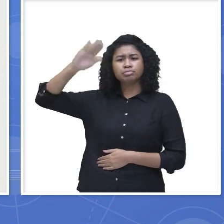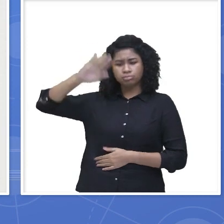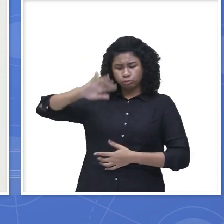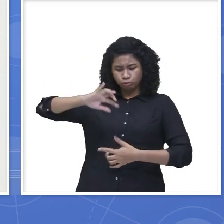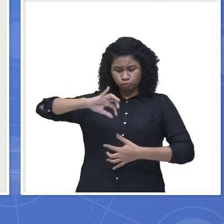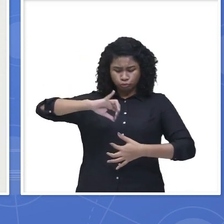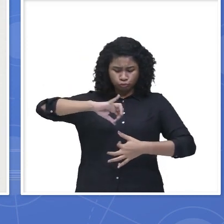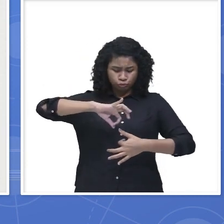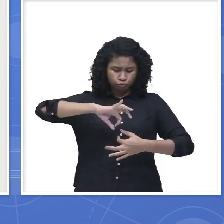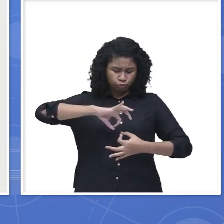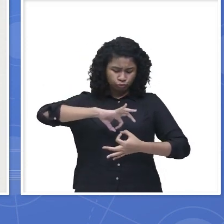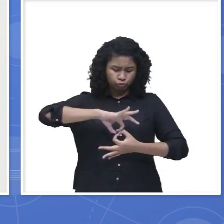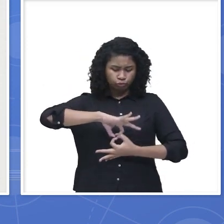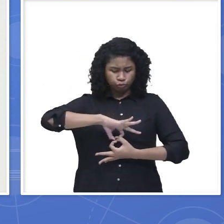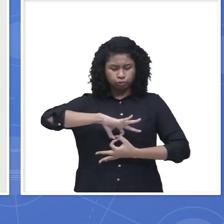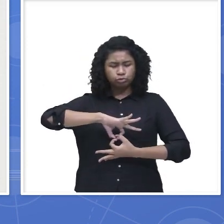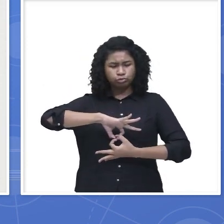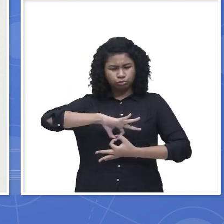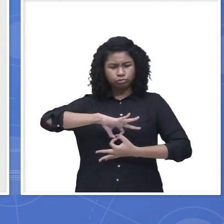zodíaco.